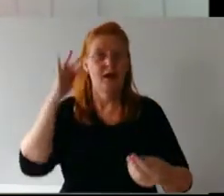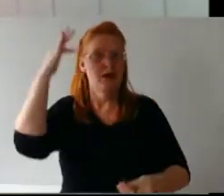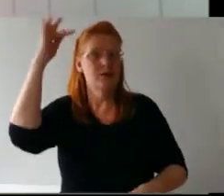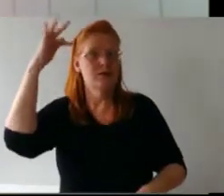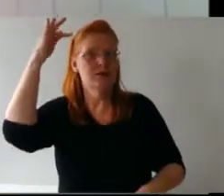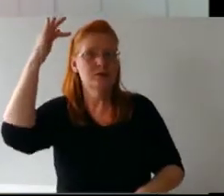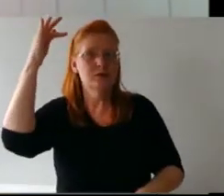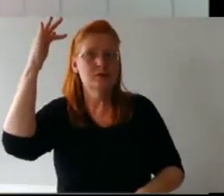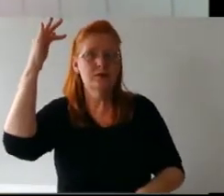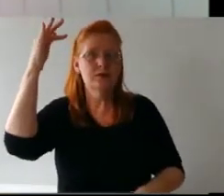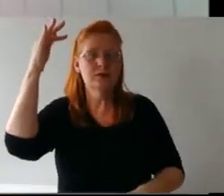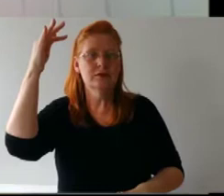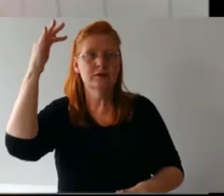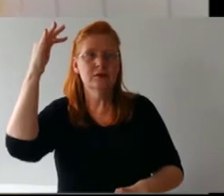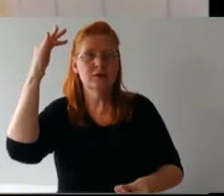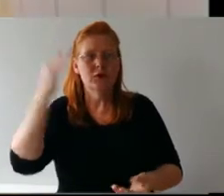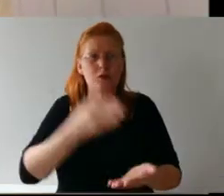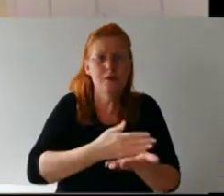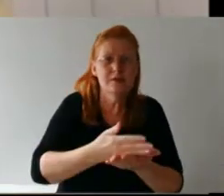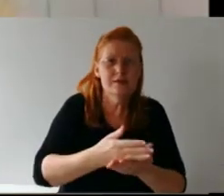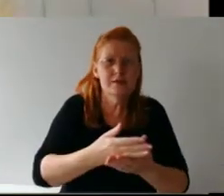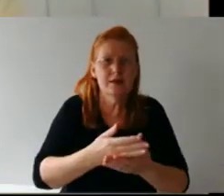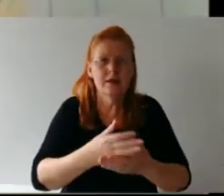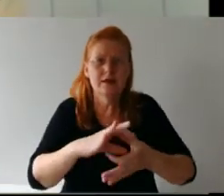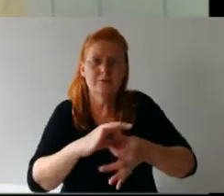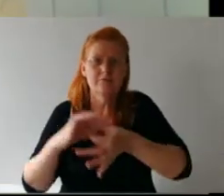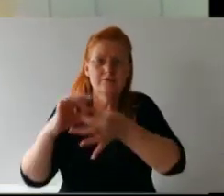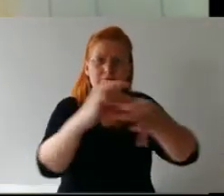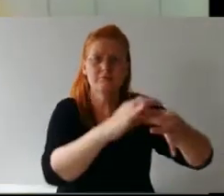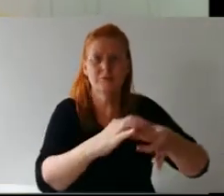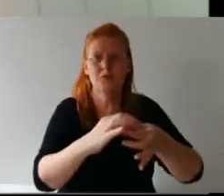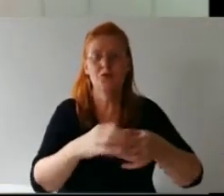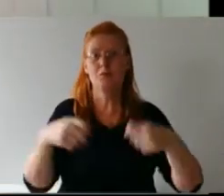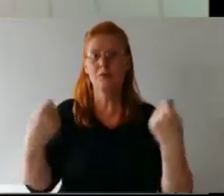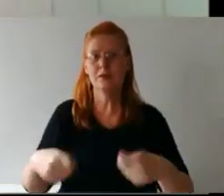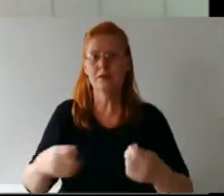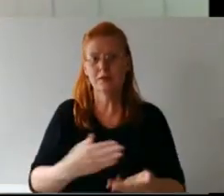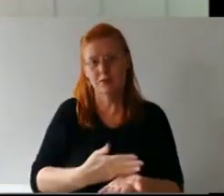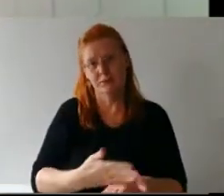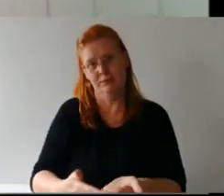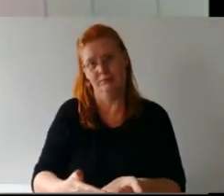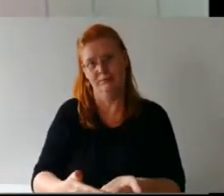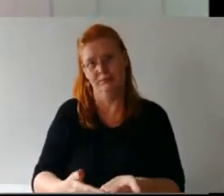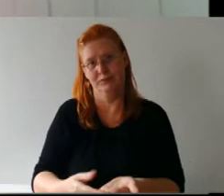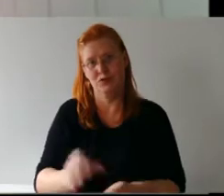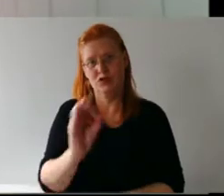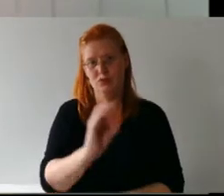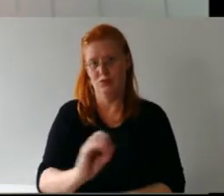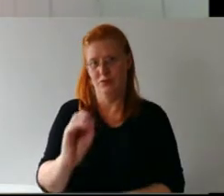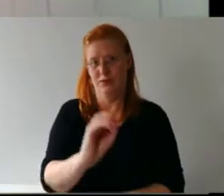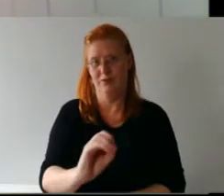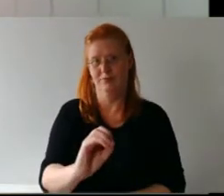retomar a pretensão clássica da filosofia e de descartar a doxia, recomeçando tudo do